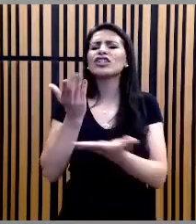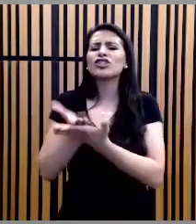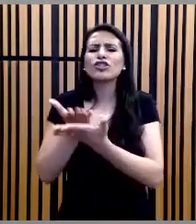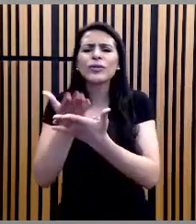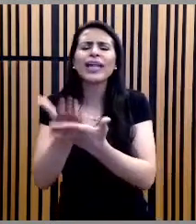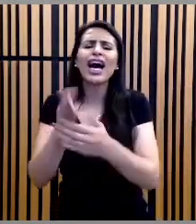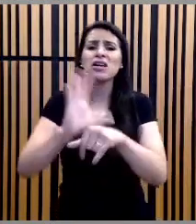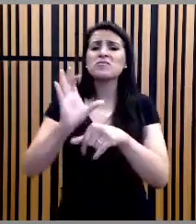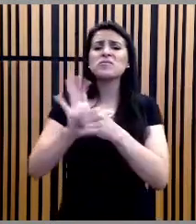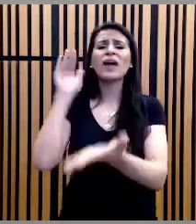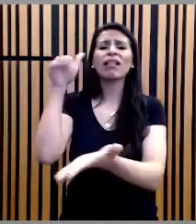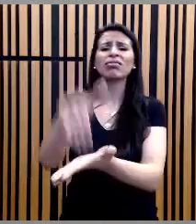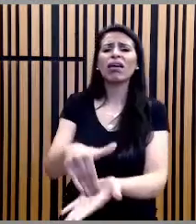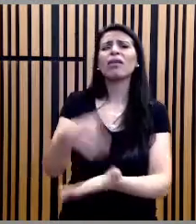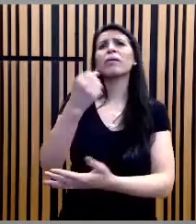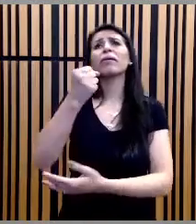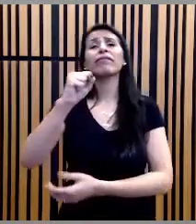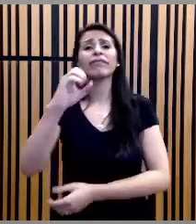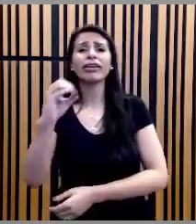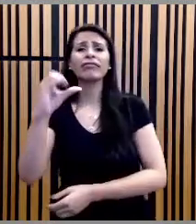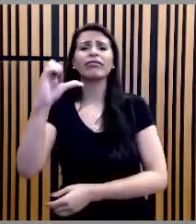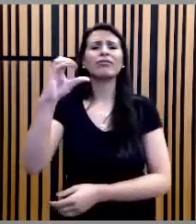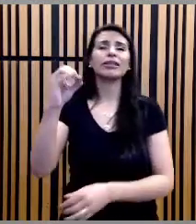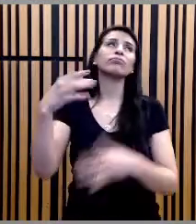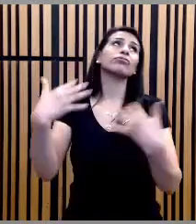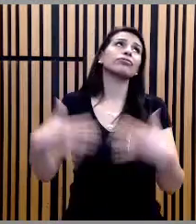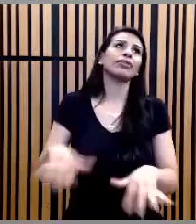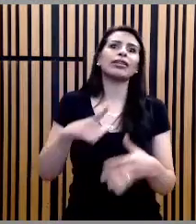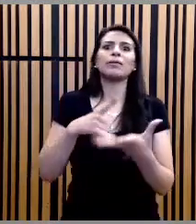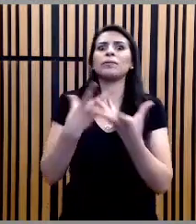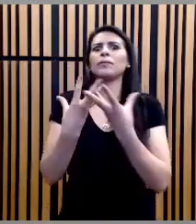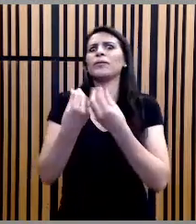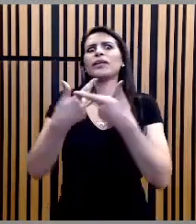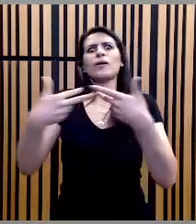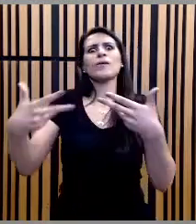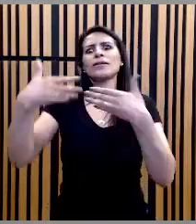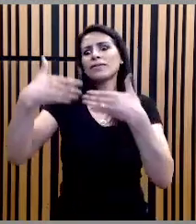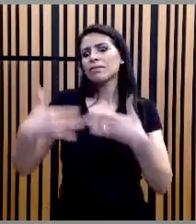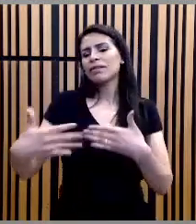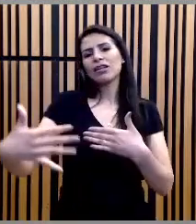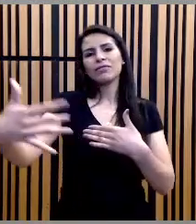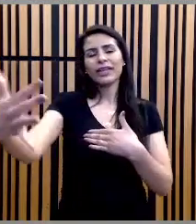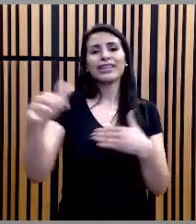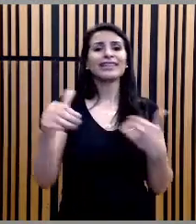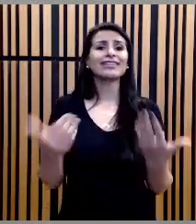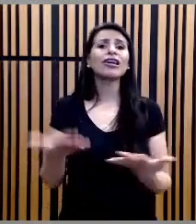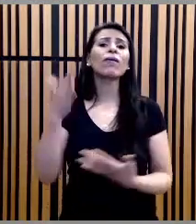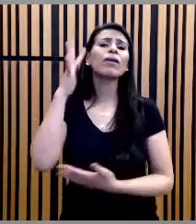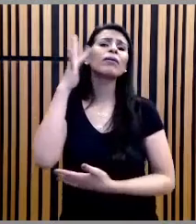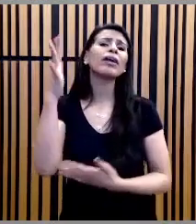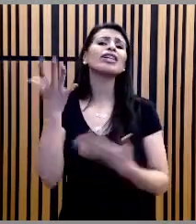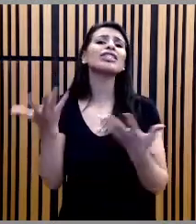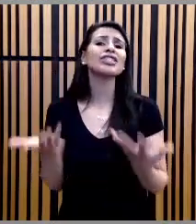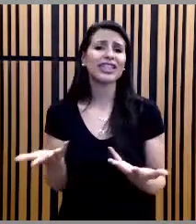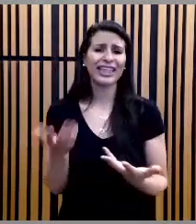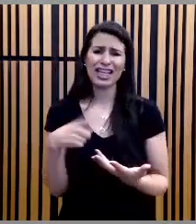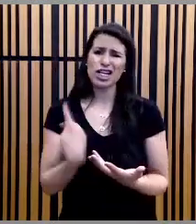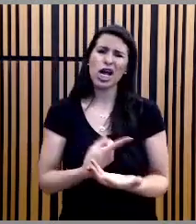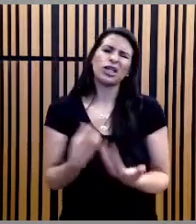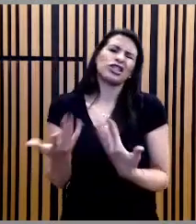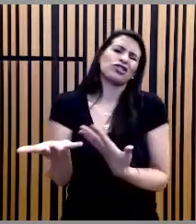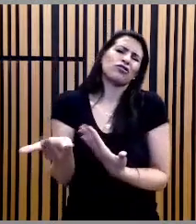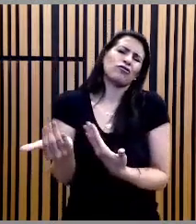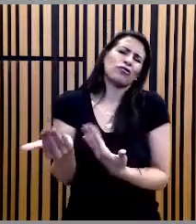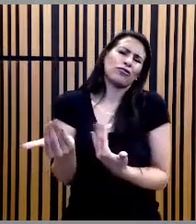90 anos, né? Tem muita coisa ainda pela frente. Então, imagina, pessoal, aí a gente tá muito novo